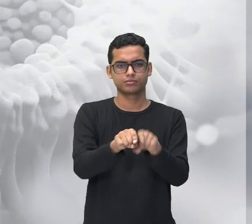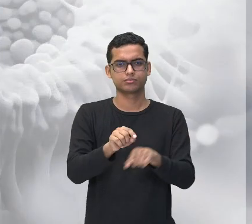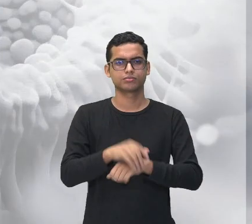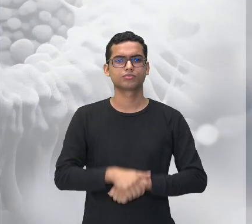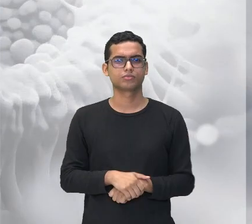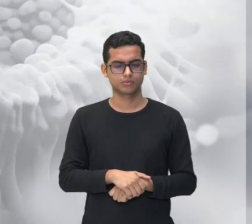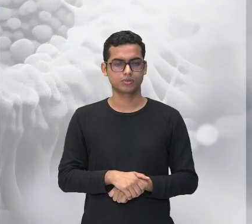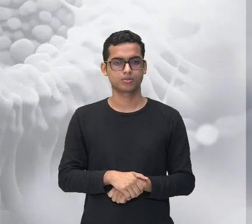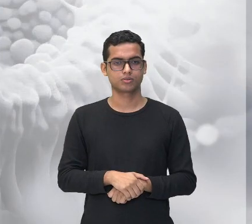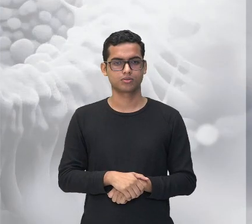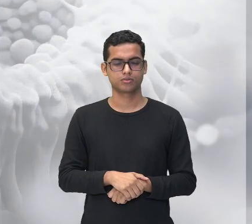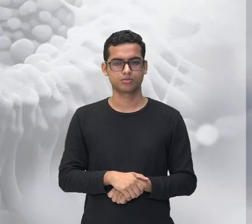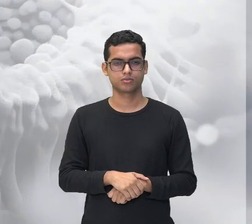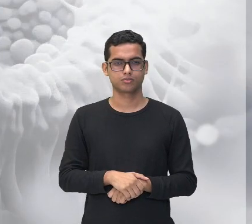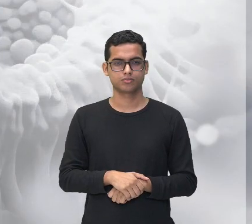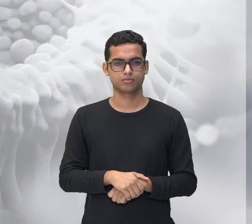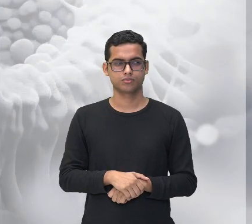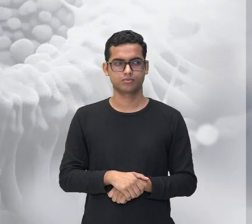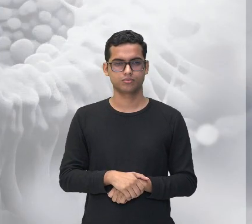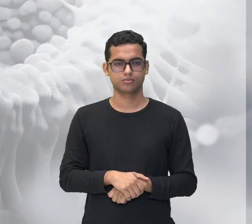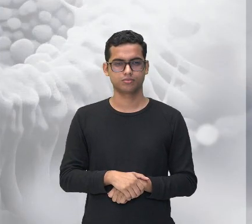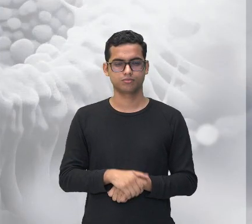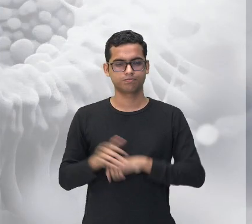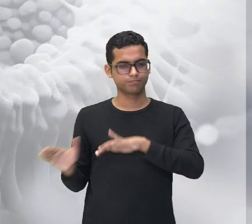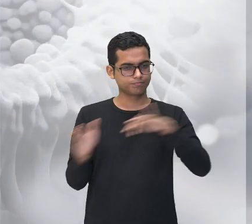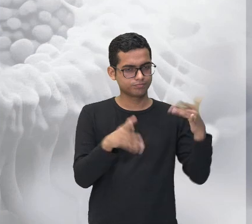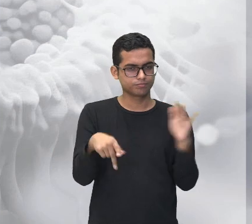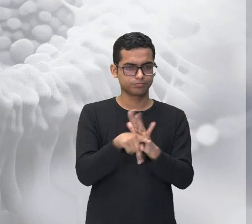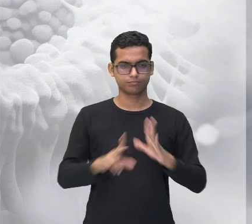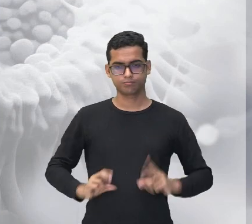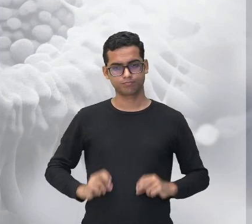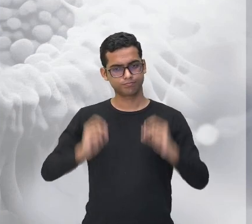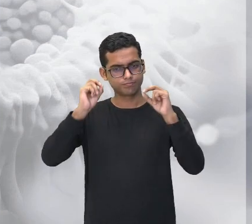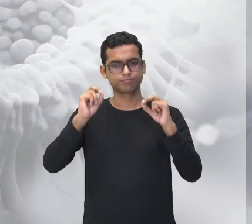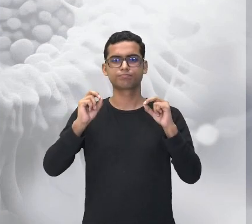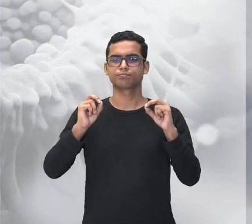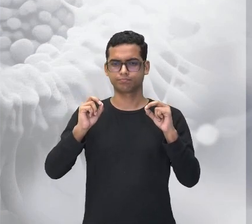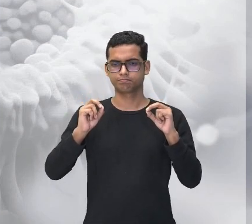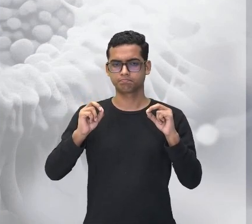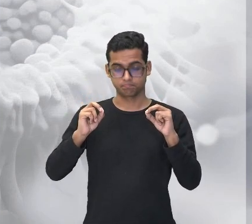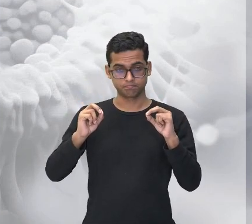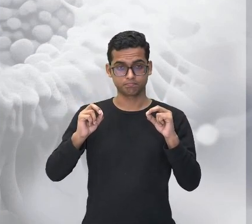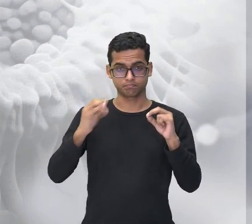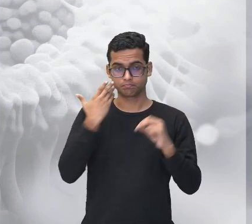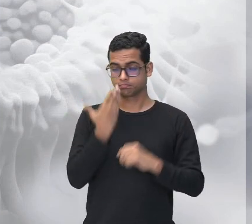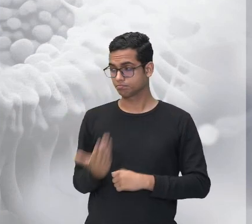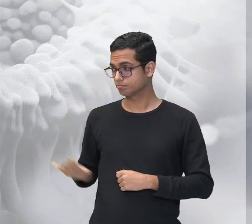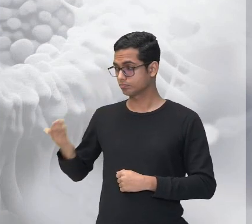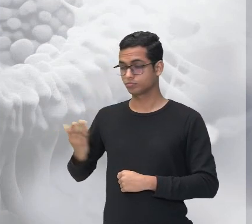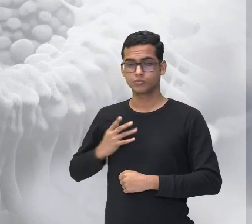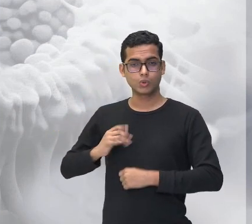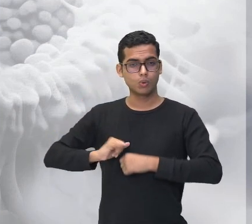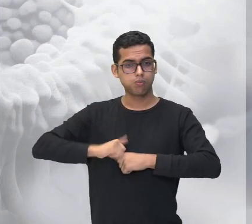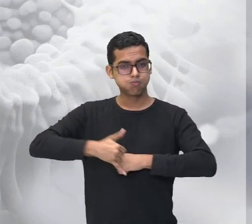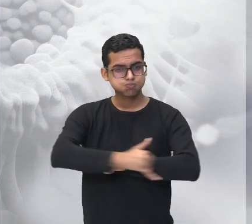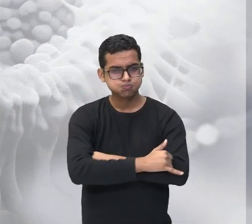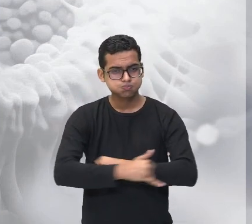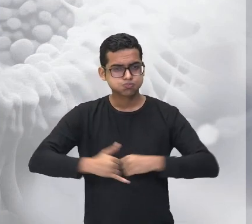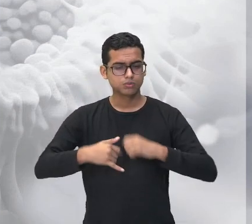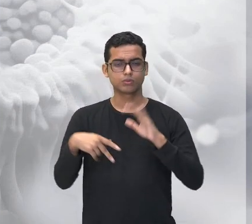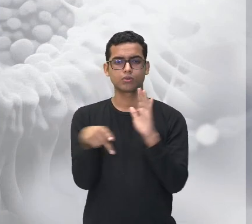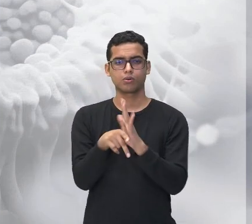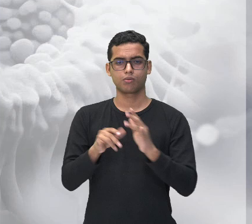câncer, que também pode ser resultado ali do sedentarismo, né? A obesidade causada pelo sedentarismo está